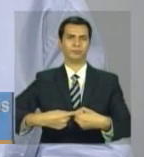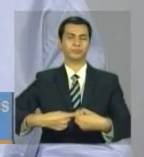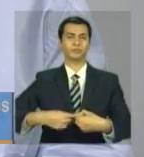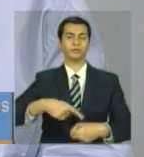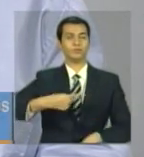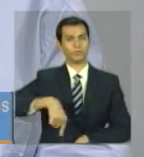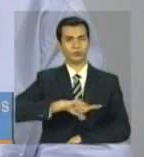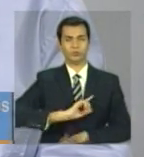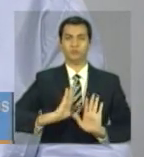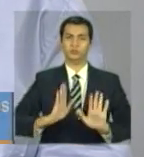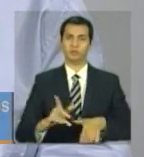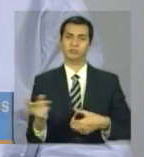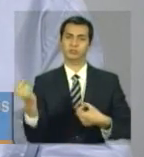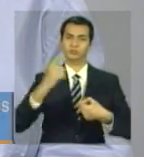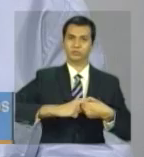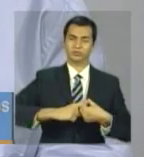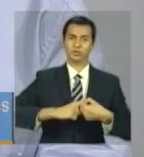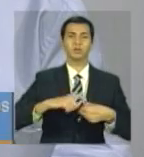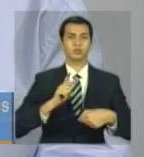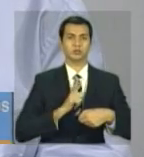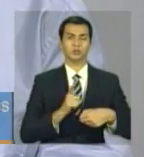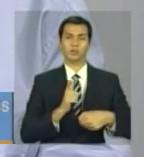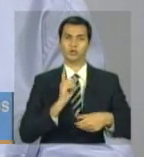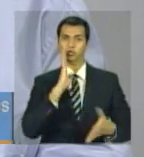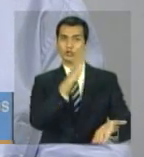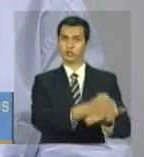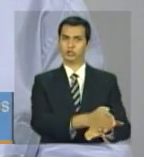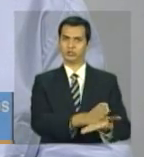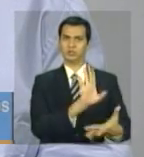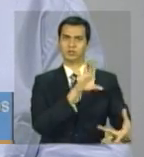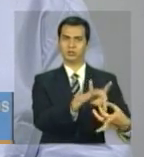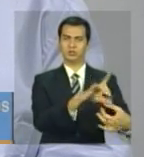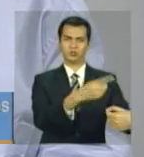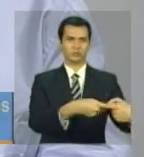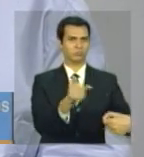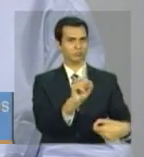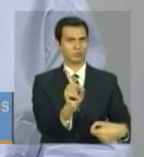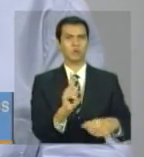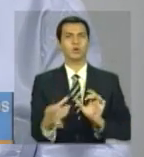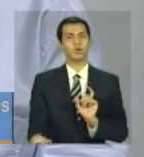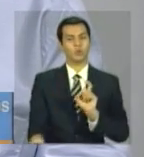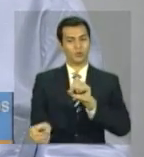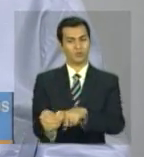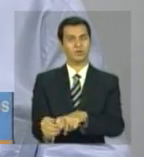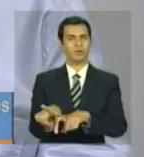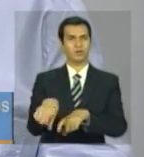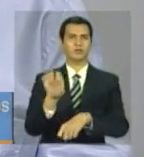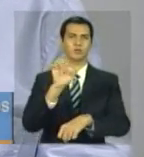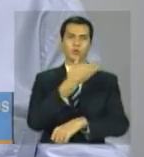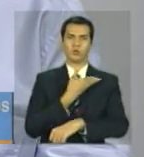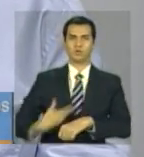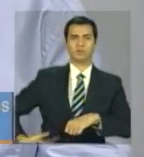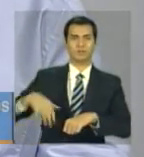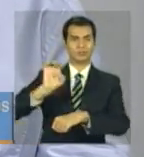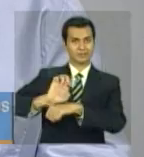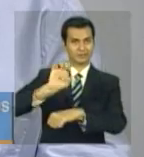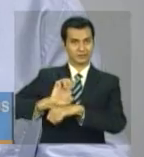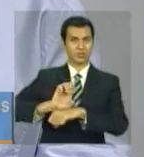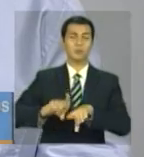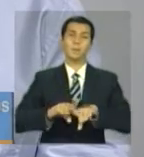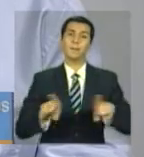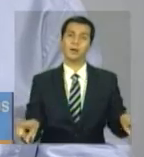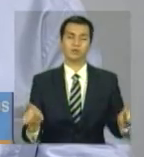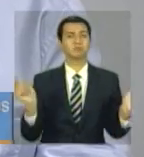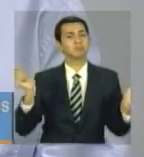esse convênio é feito com os estados, né, não feito diretamente com os municípios, né, mas poderá ser feito desde que o município apresente uma